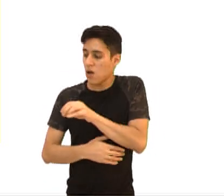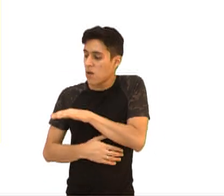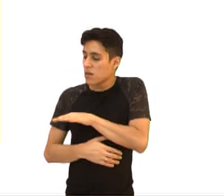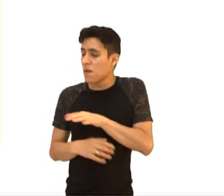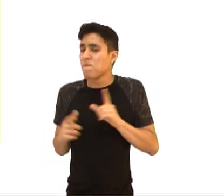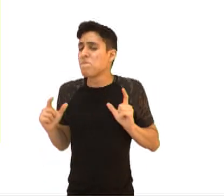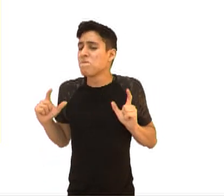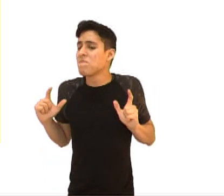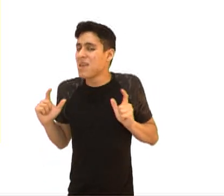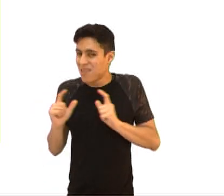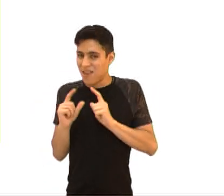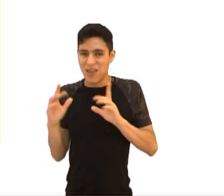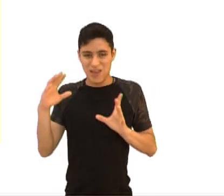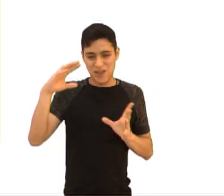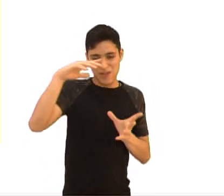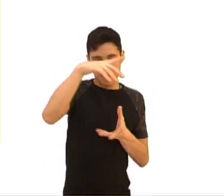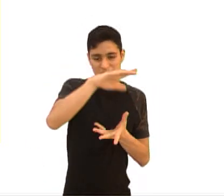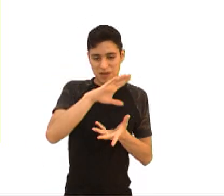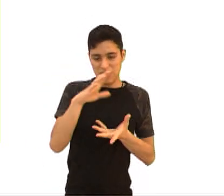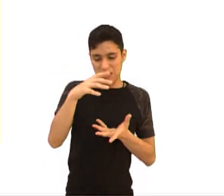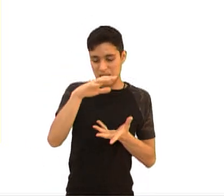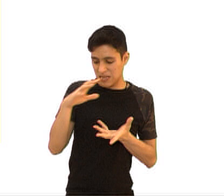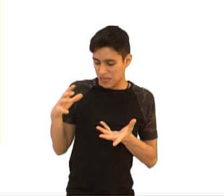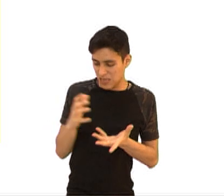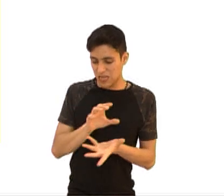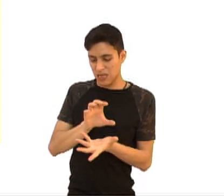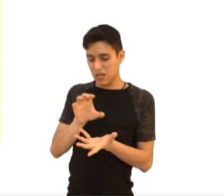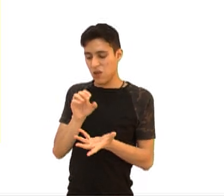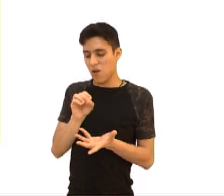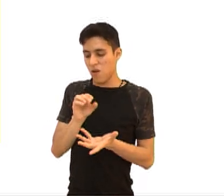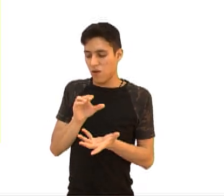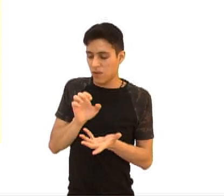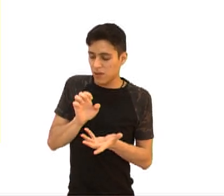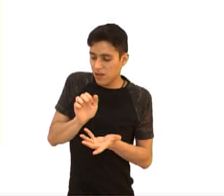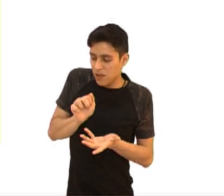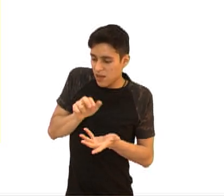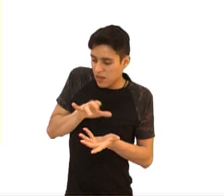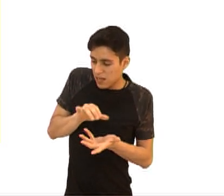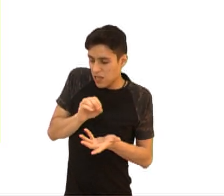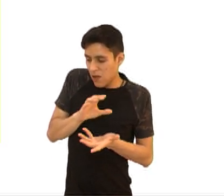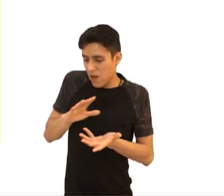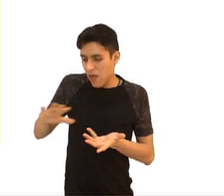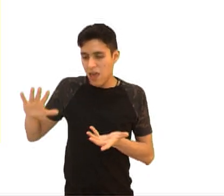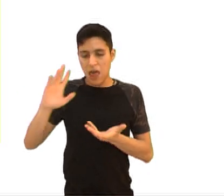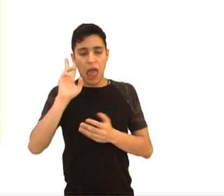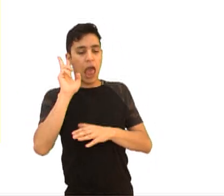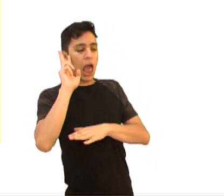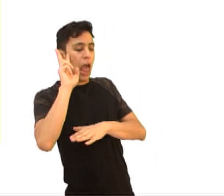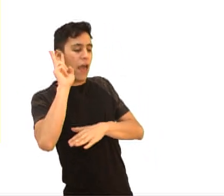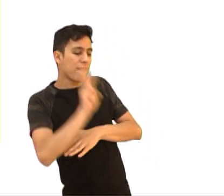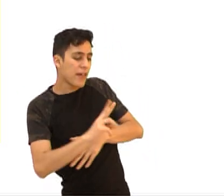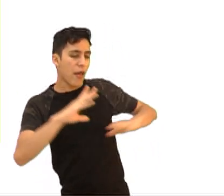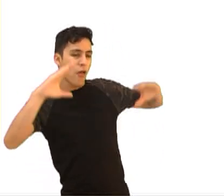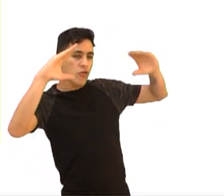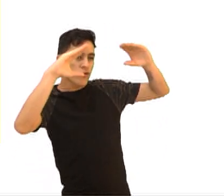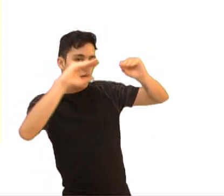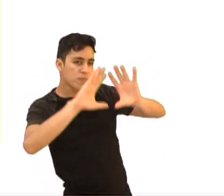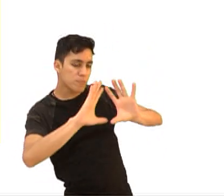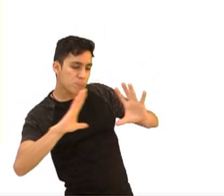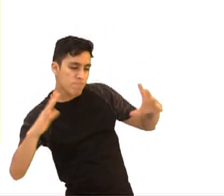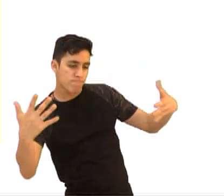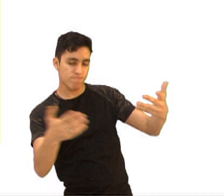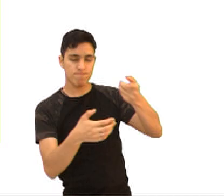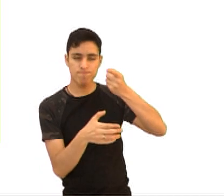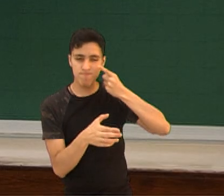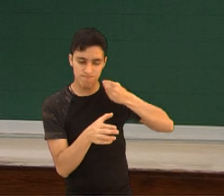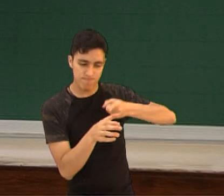mundo. Então, temos uma imagem aqui também de satélite da Oceania à noite. Já falamos bastante sobre esse continente, né? Percebemos que as áreas